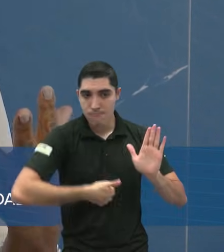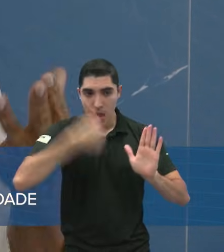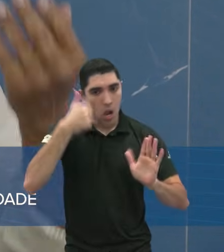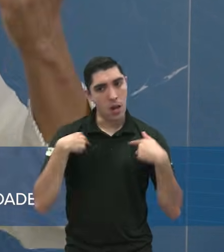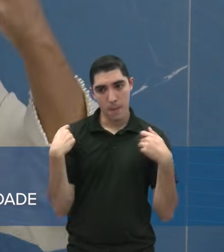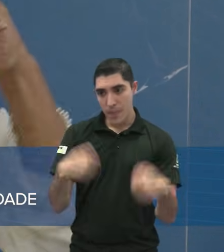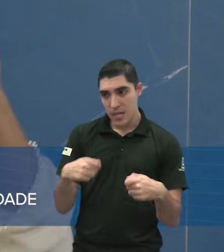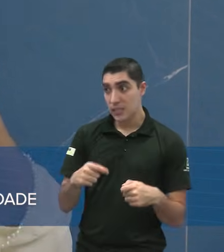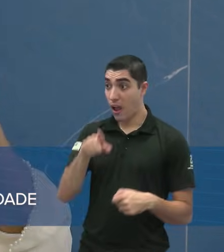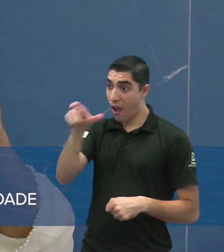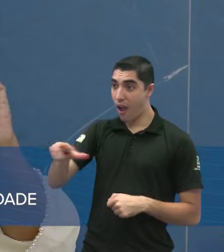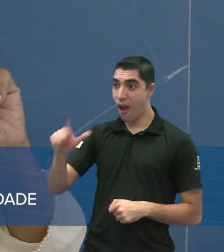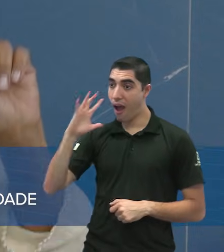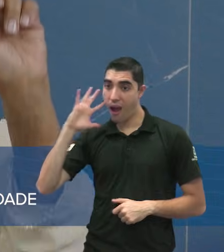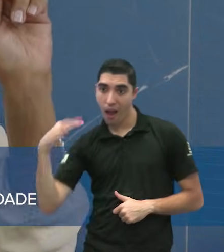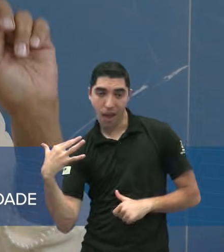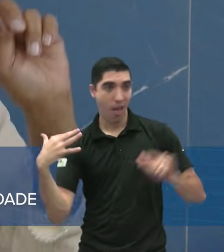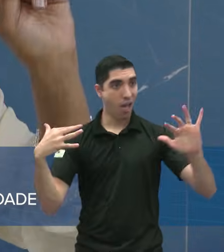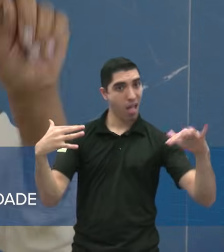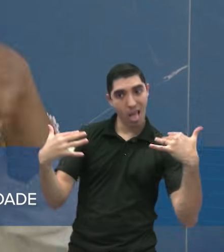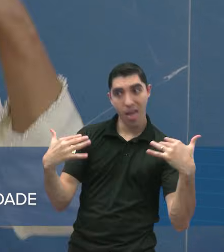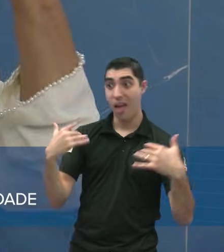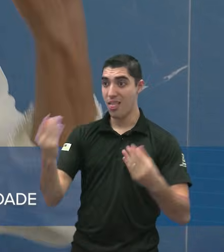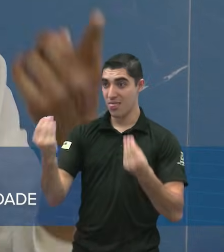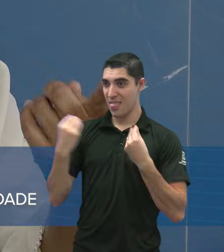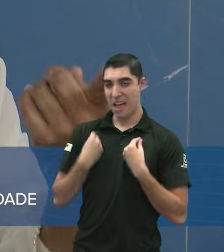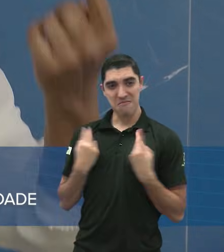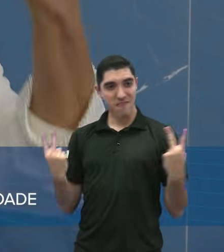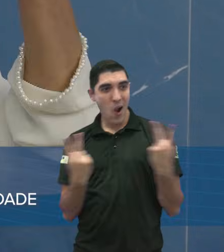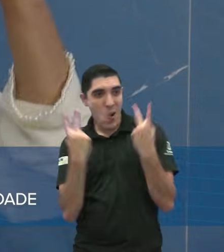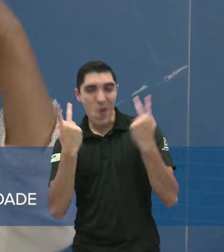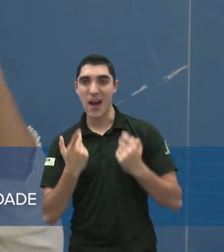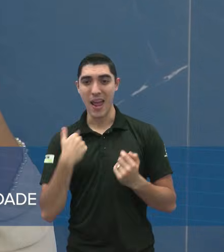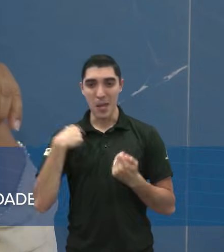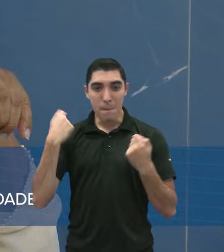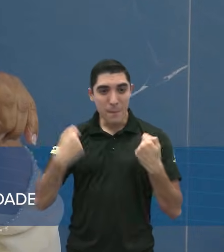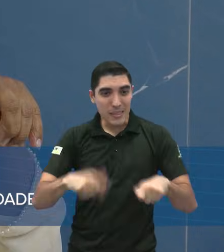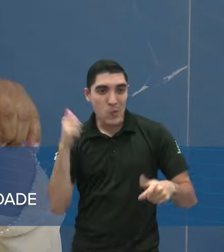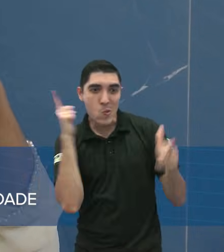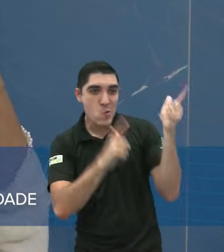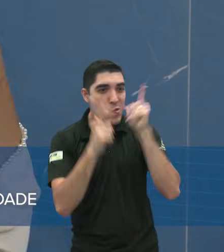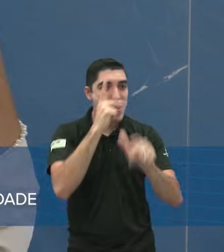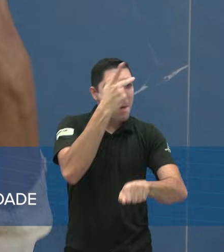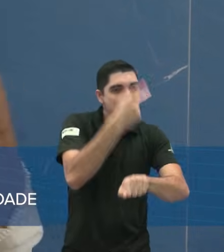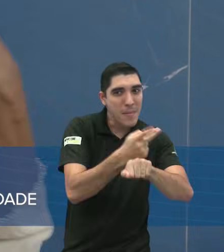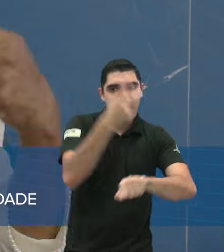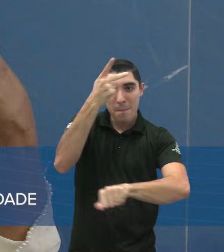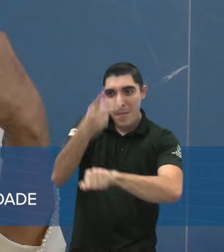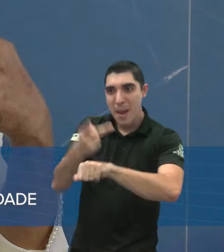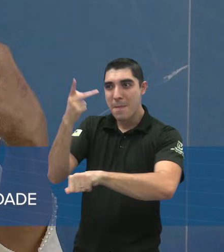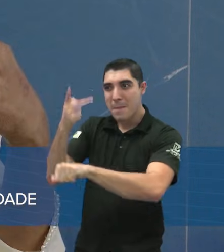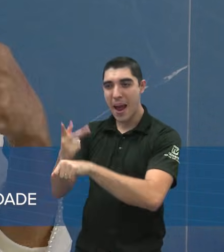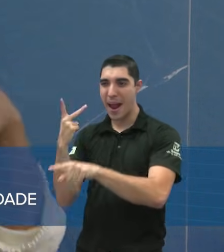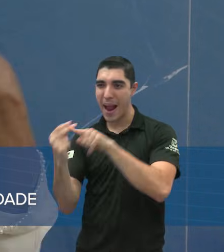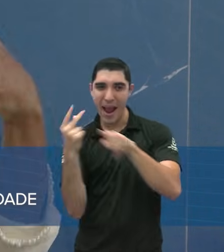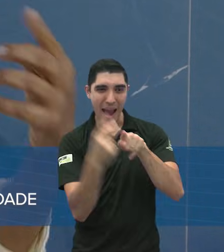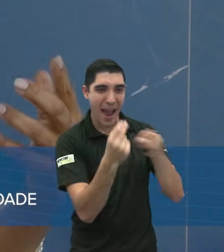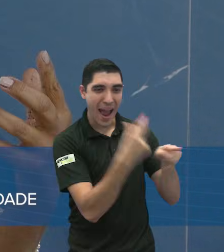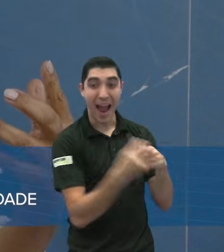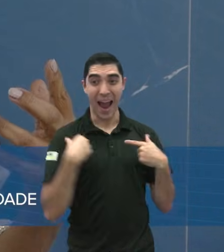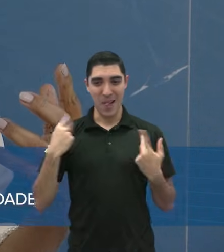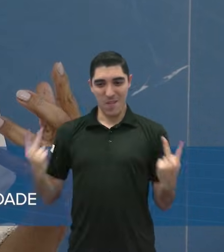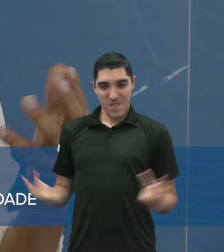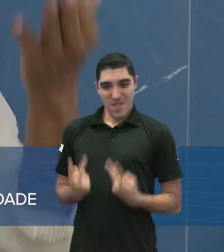científica para ser validada. Eu tinha que ter os prêmios para poder ser validada. porque eu achava que se eu não conseguisse isso, eu não